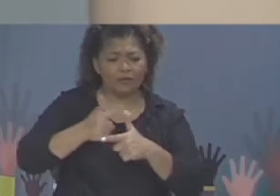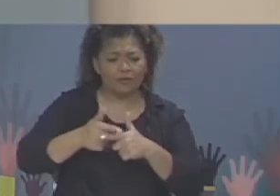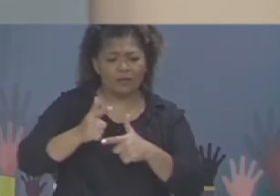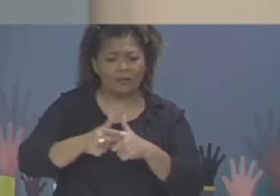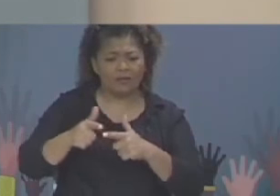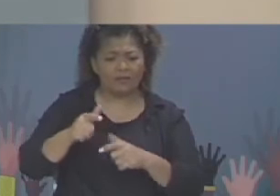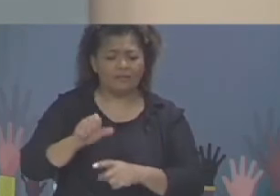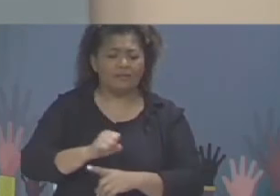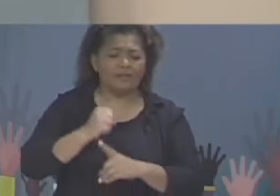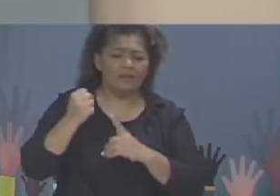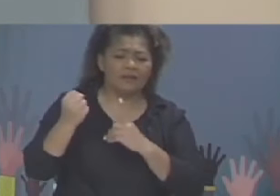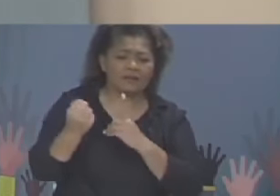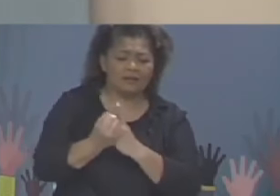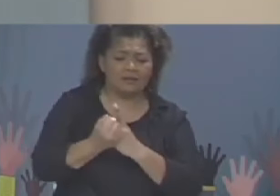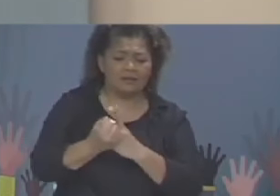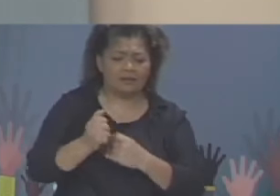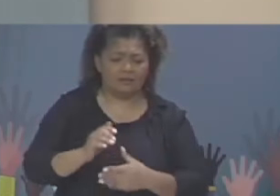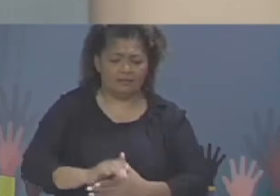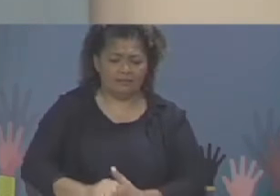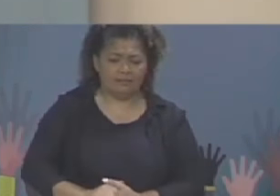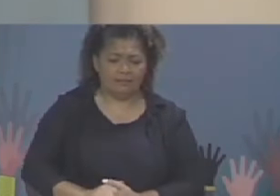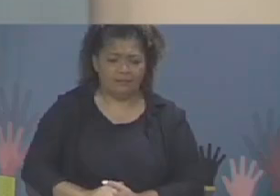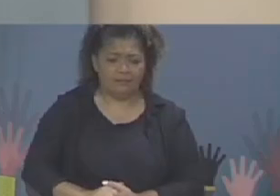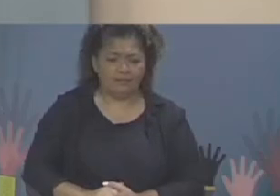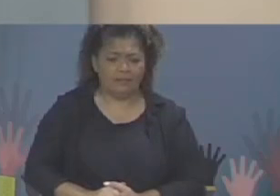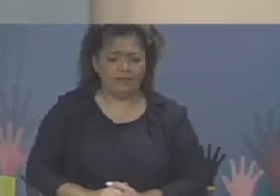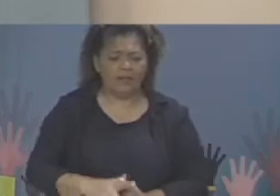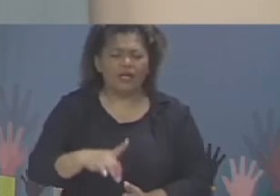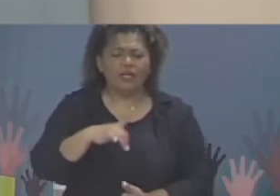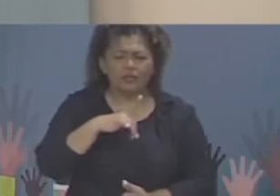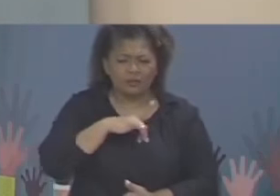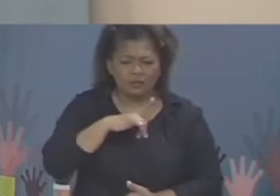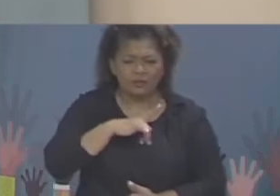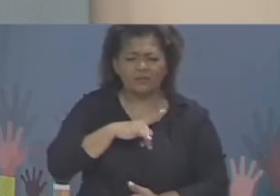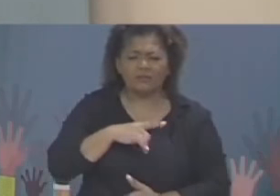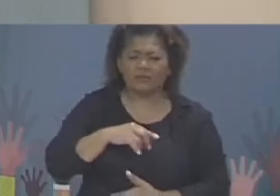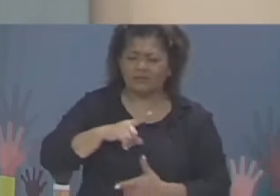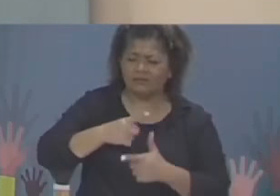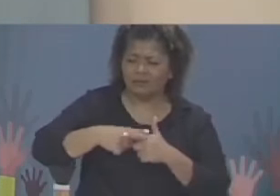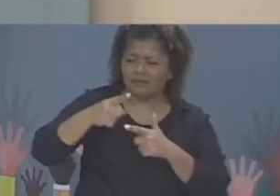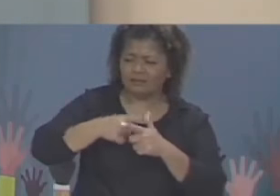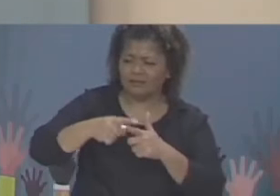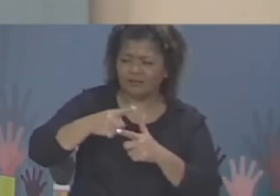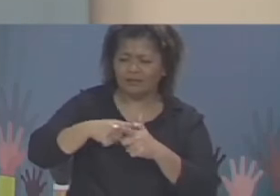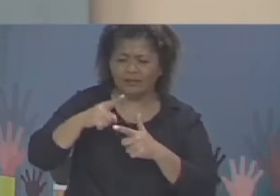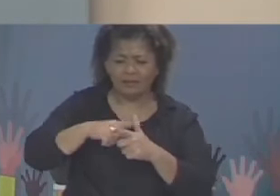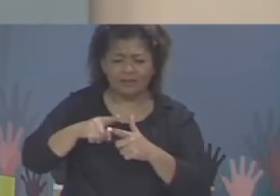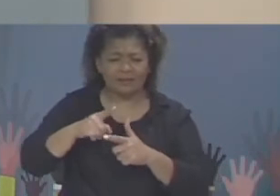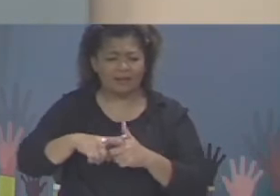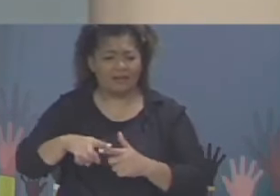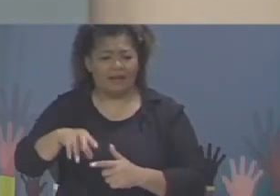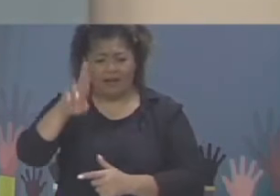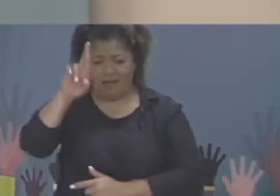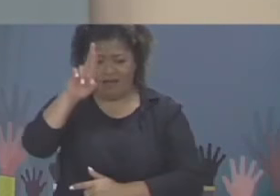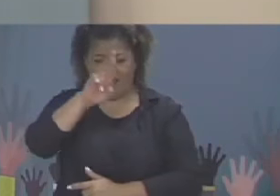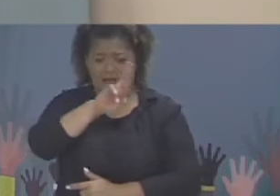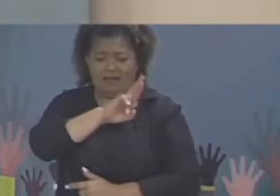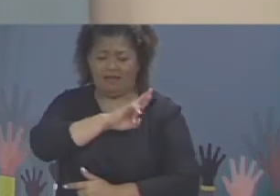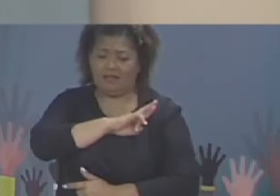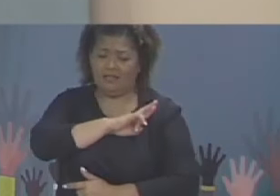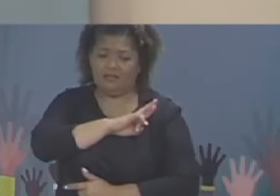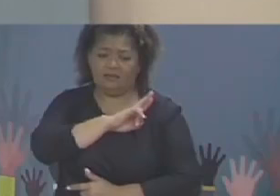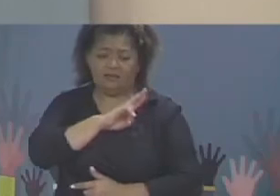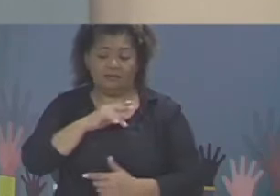uma filiação, mesmo que tácita, partidária e religiosa. A renovação é totalmente contra. Vocês jamais verão a